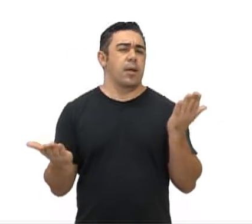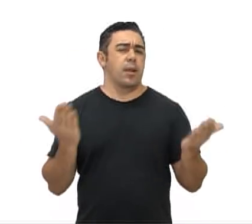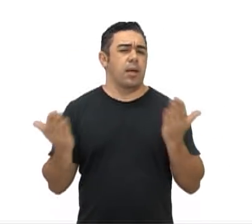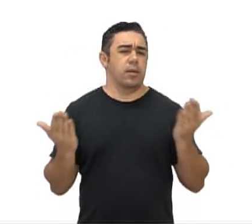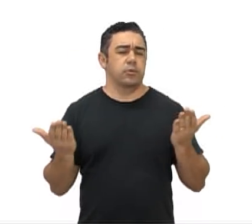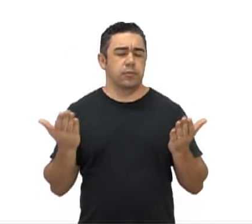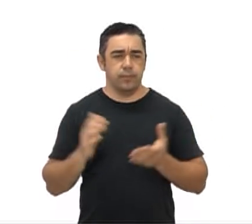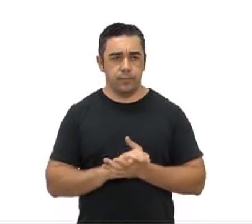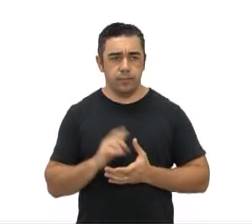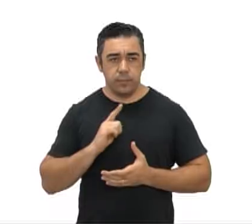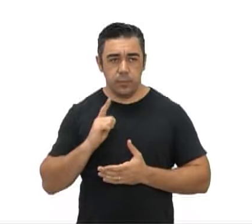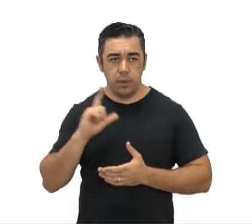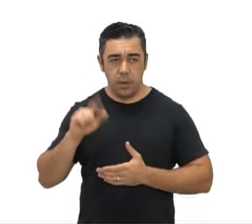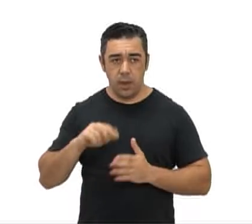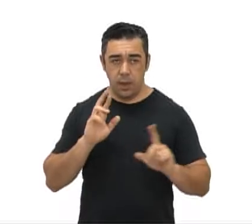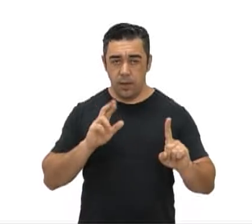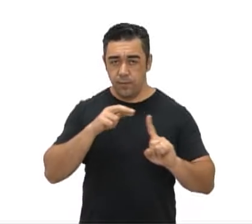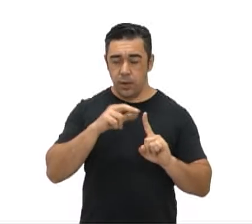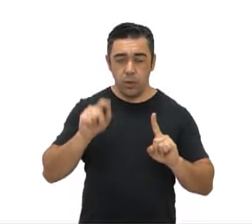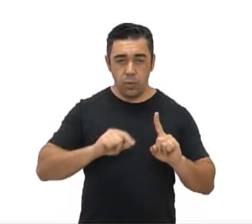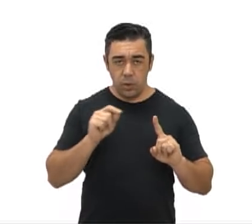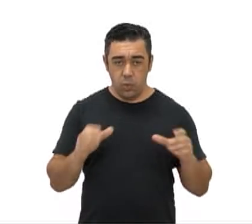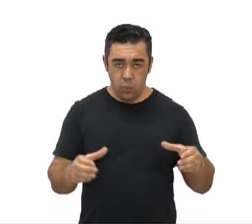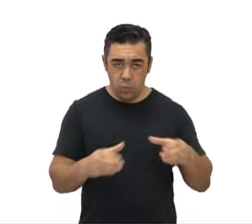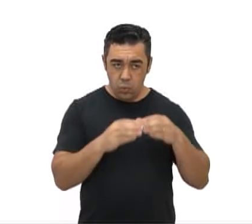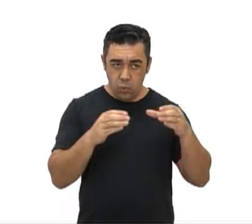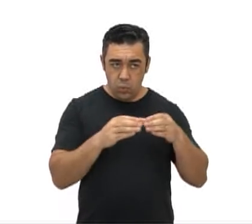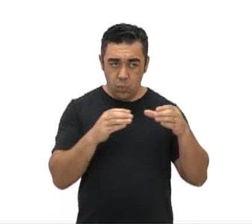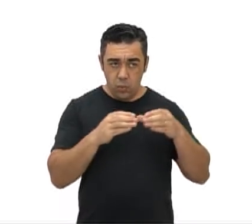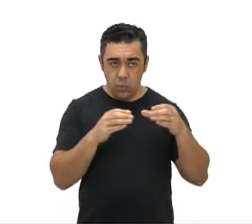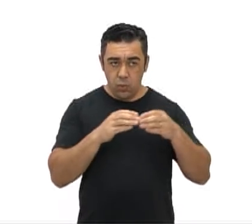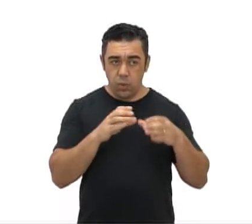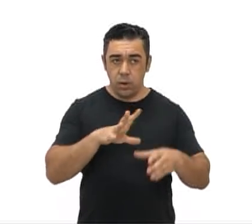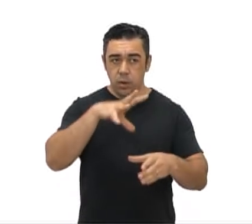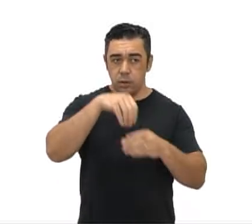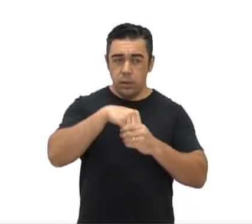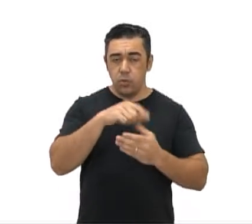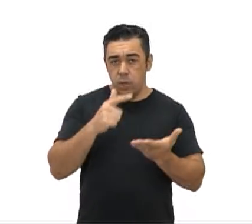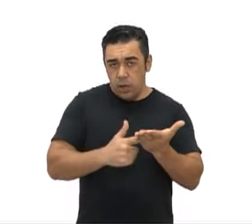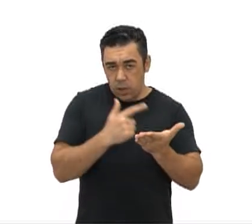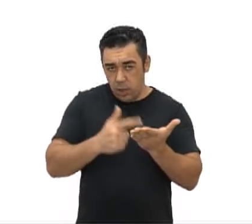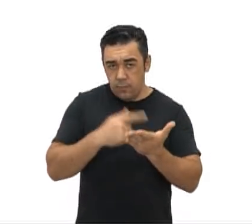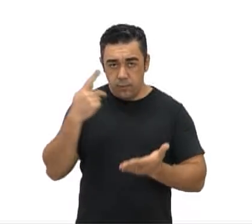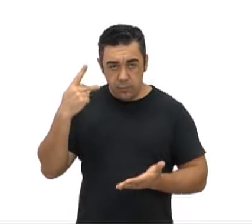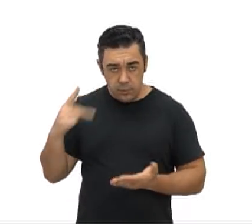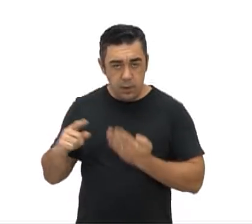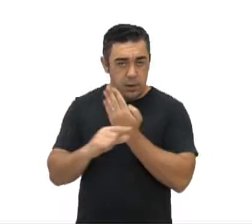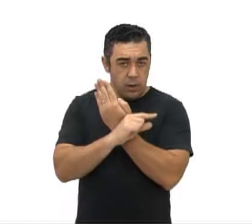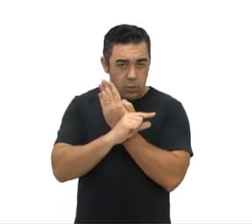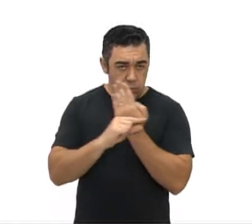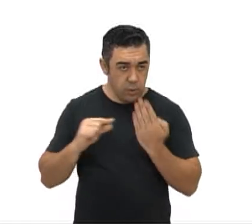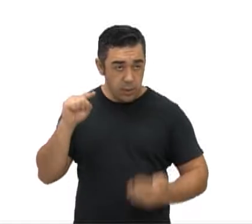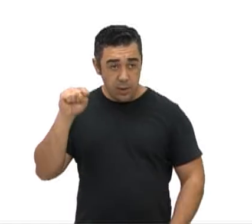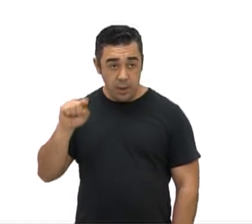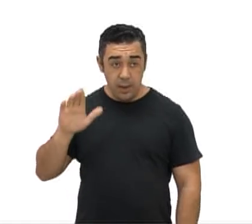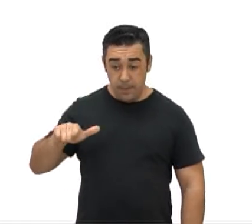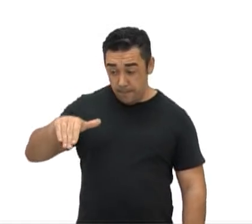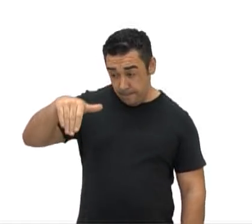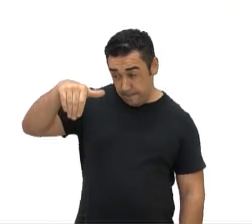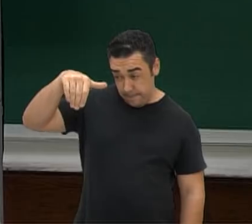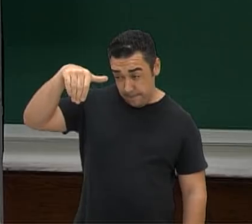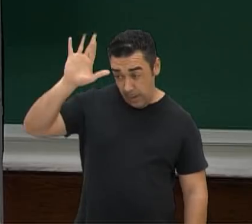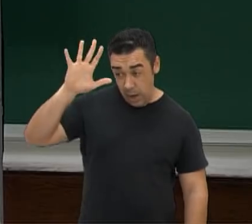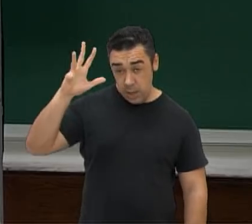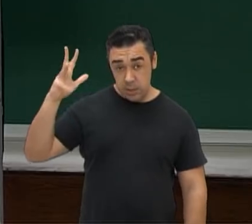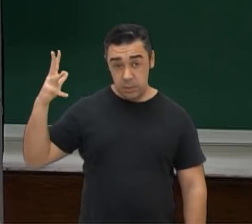Quando o engrandecimento se refere a um conjunto, dentre os livros de sua autoria, aquele é o mais maravilhoso. Eu tenho